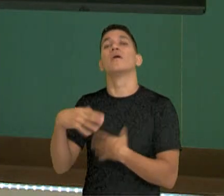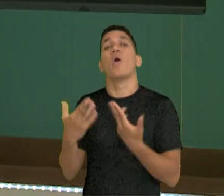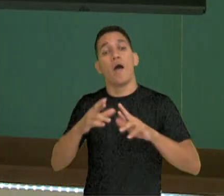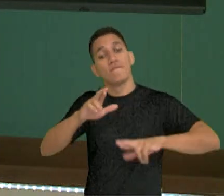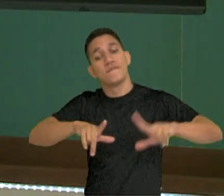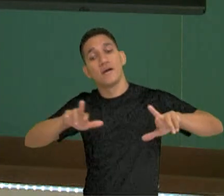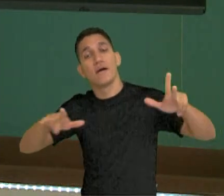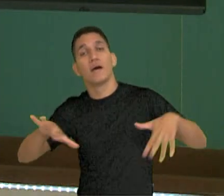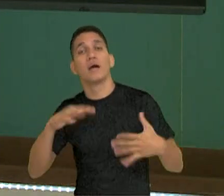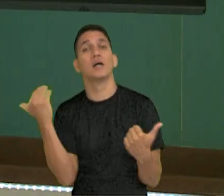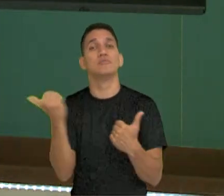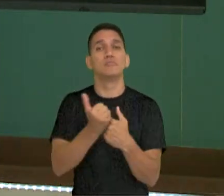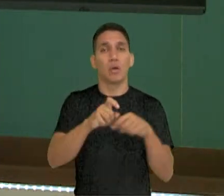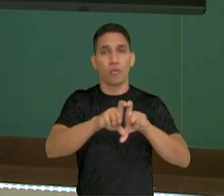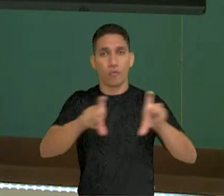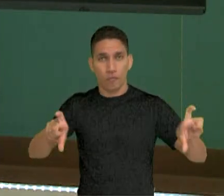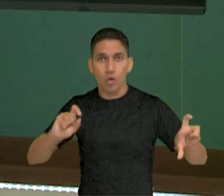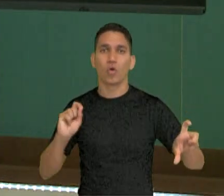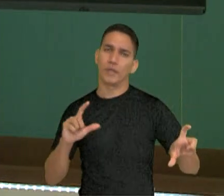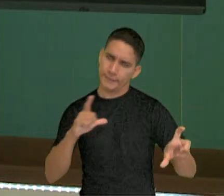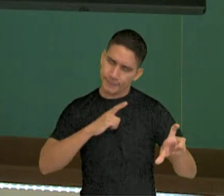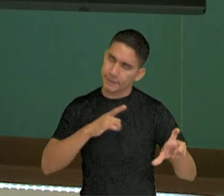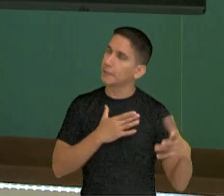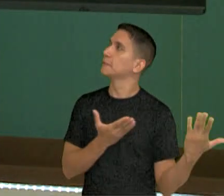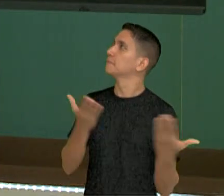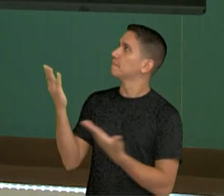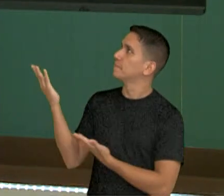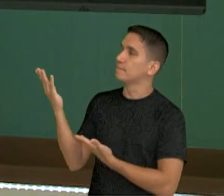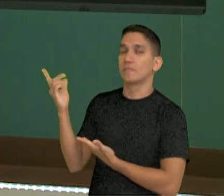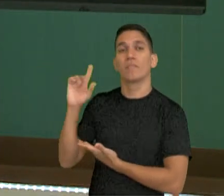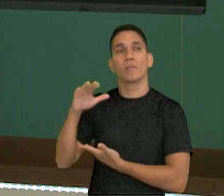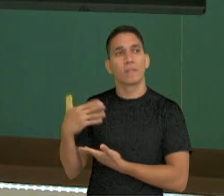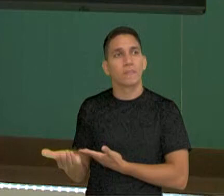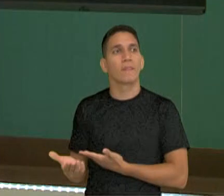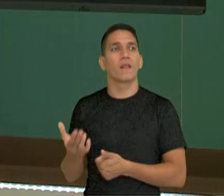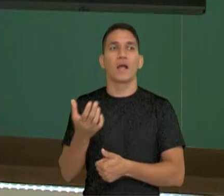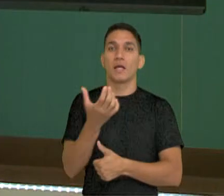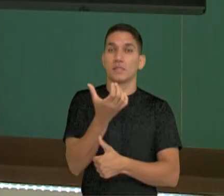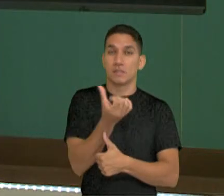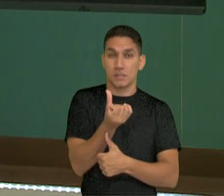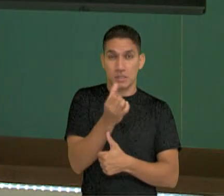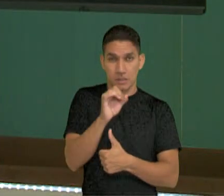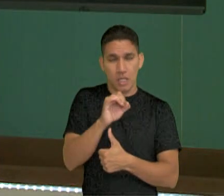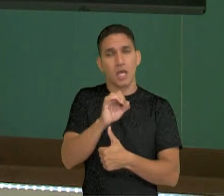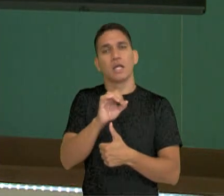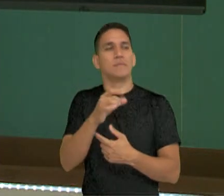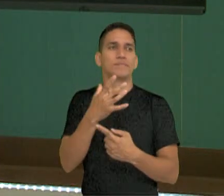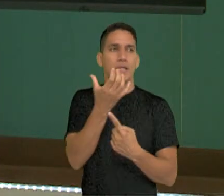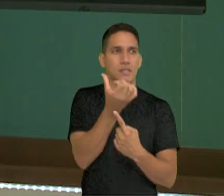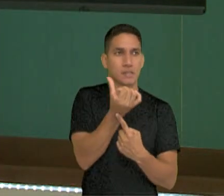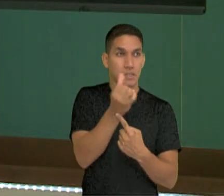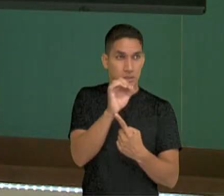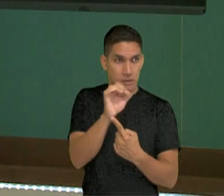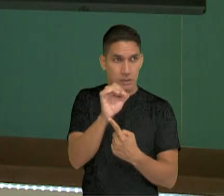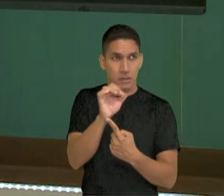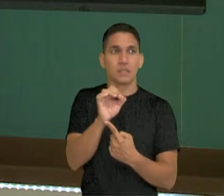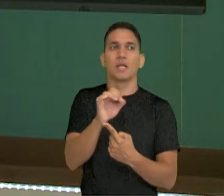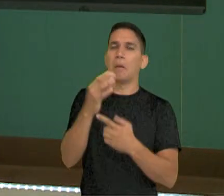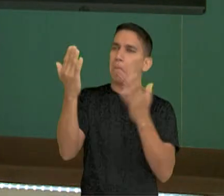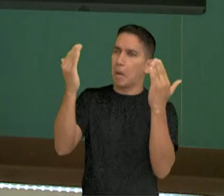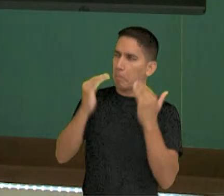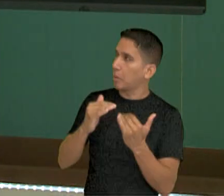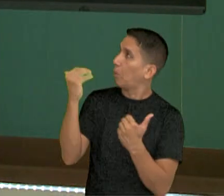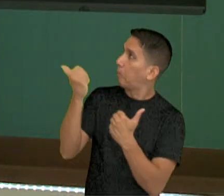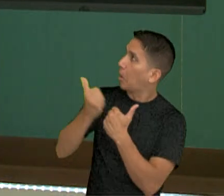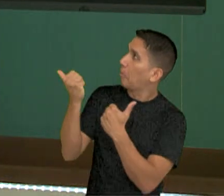a variância. Então, feito a substituição, né, 60 menos a média, 59, 55 menos a